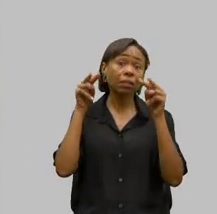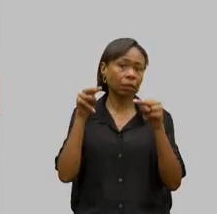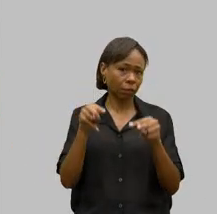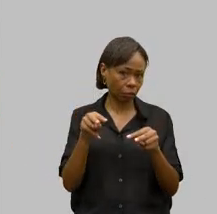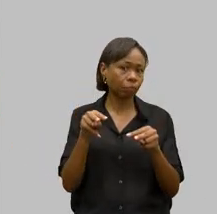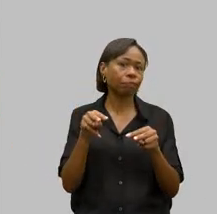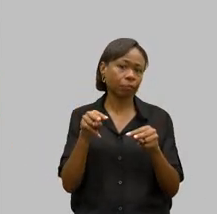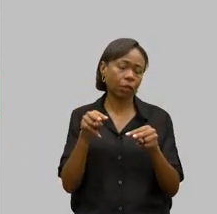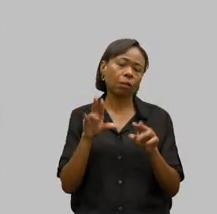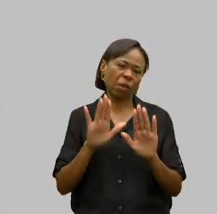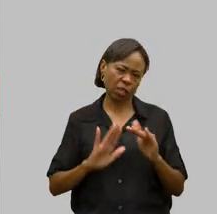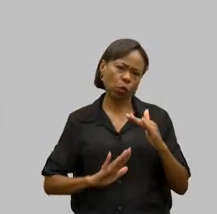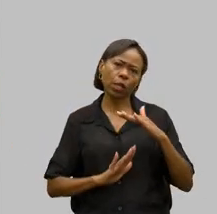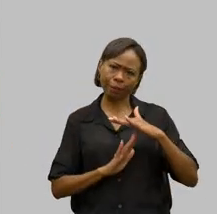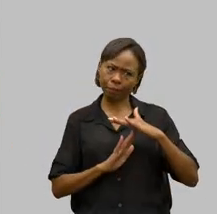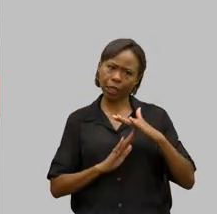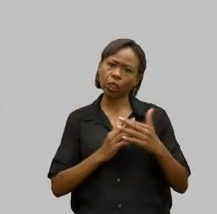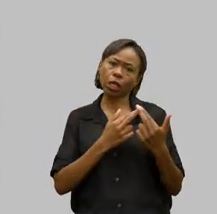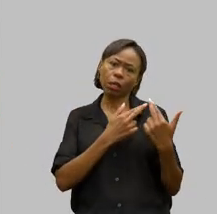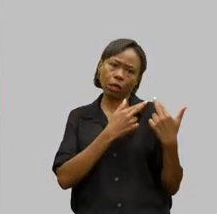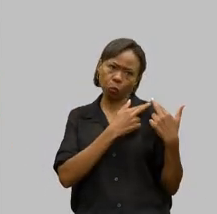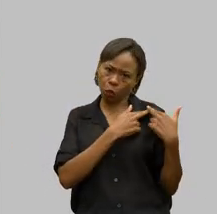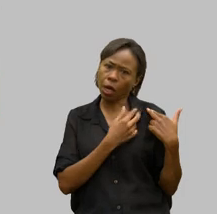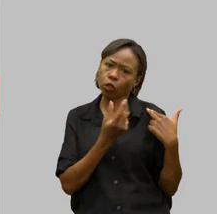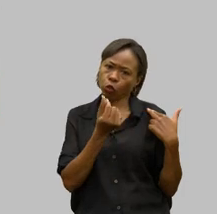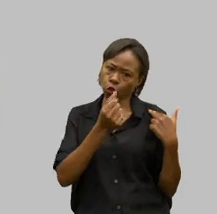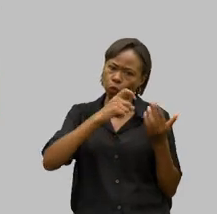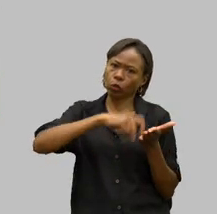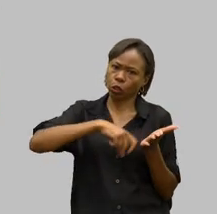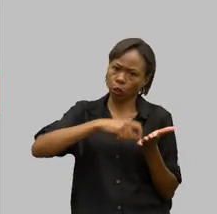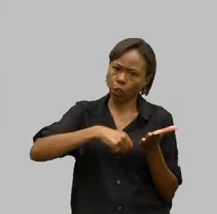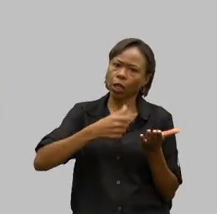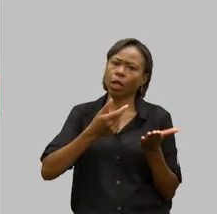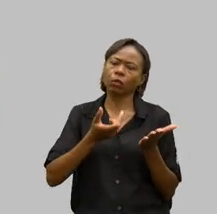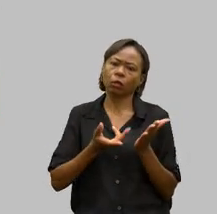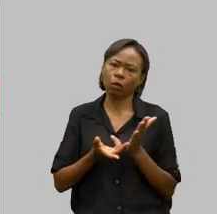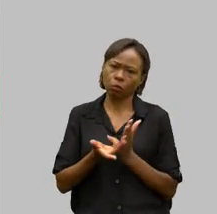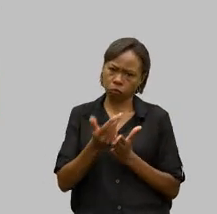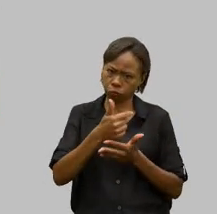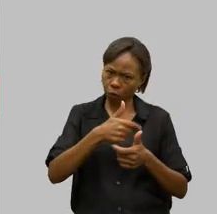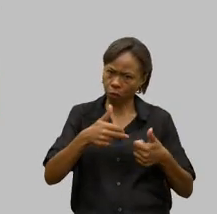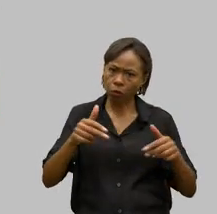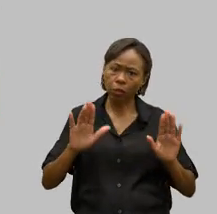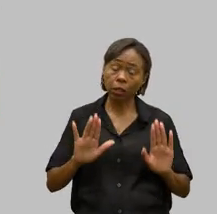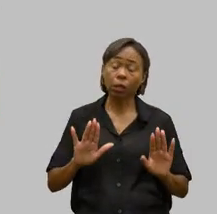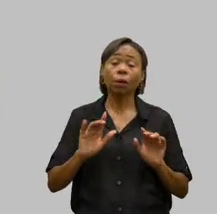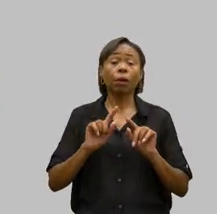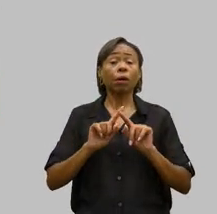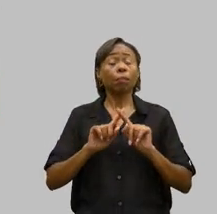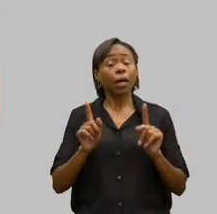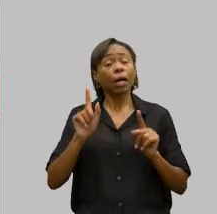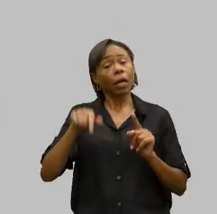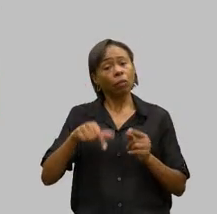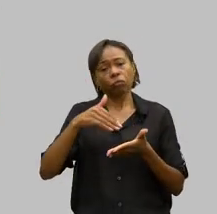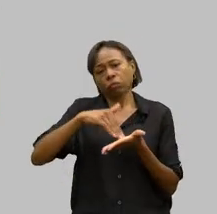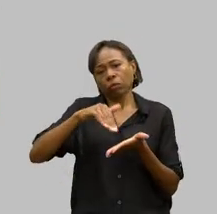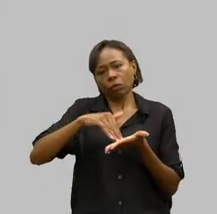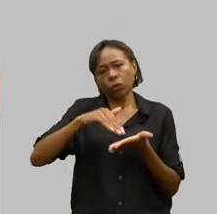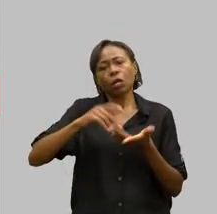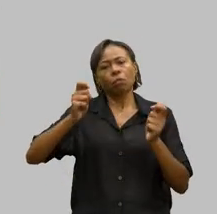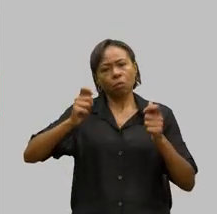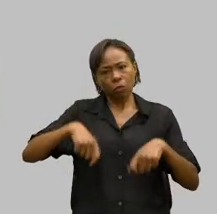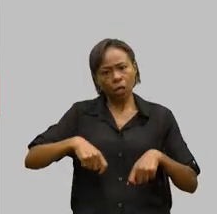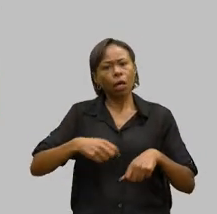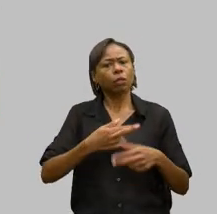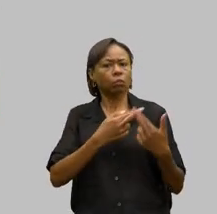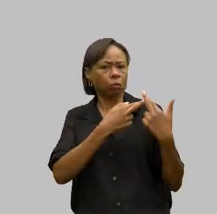nosso limite de responsabilidade fiscal, dentro do regime de recuperação fiscal, é o que a secretaria consegue, dentro dos seus braços, dentro